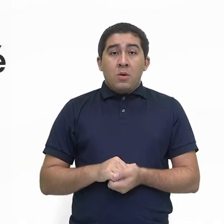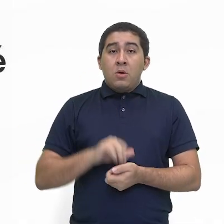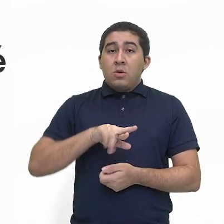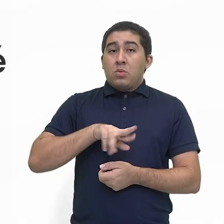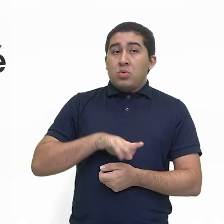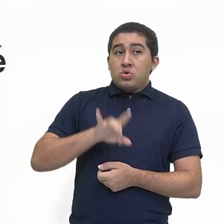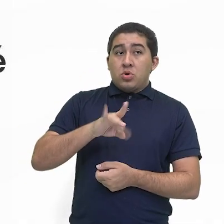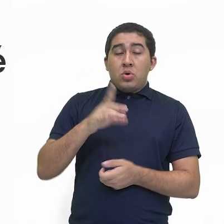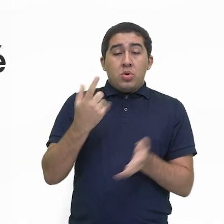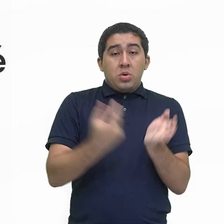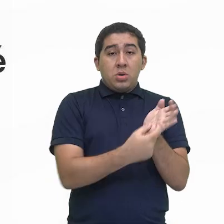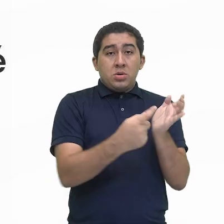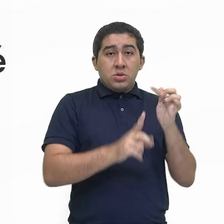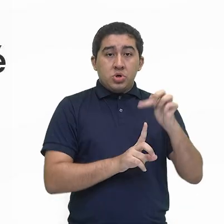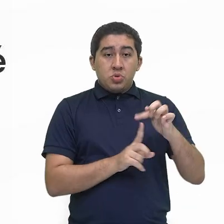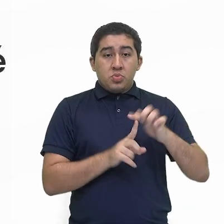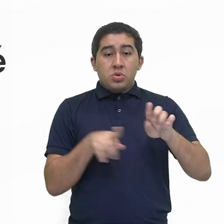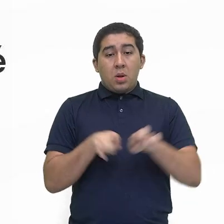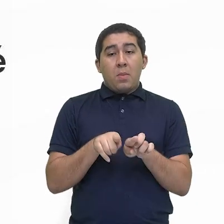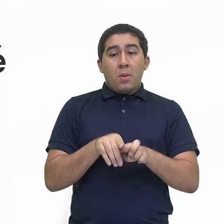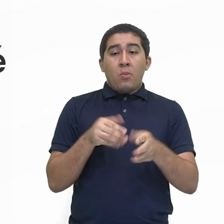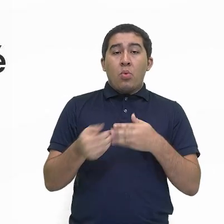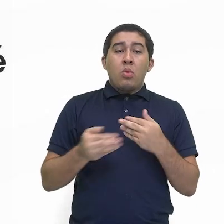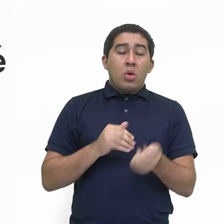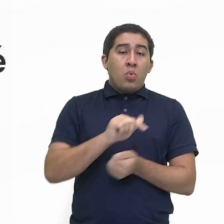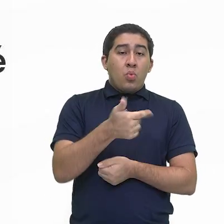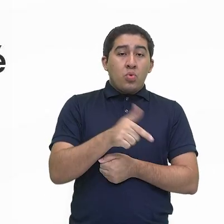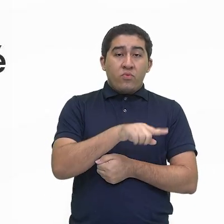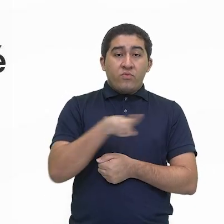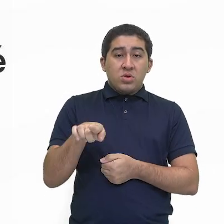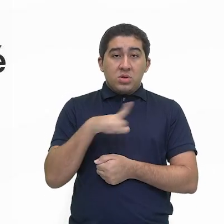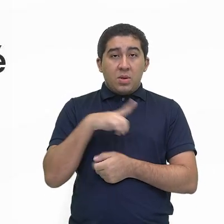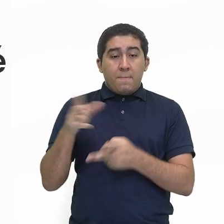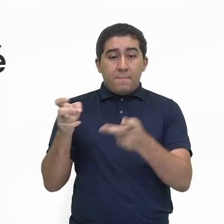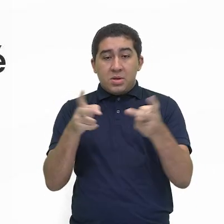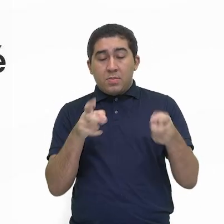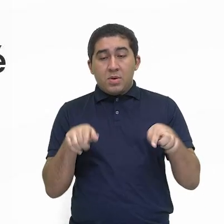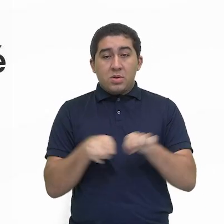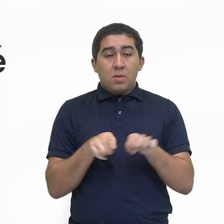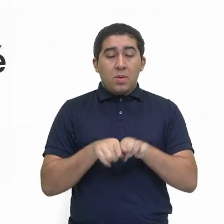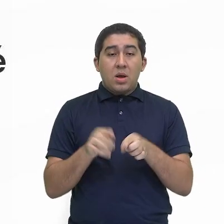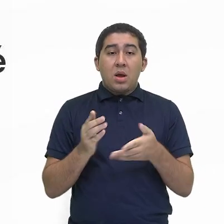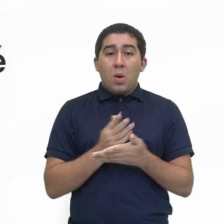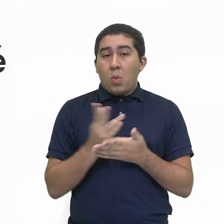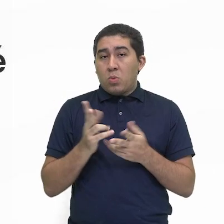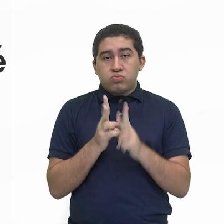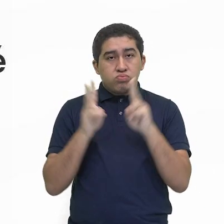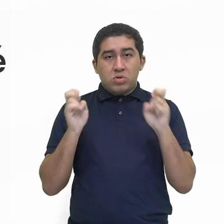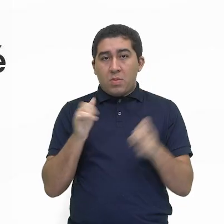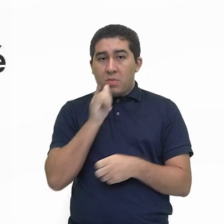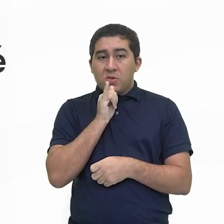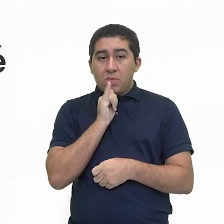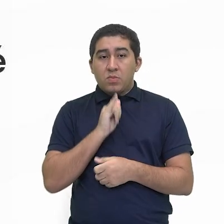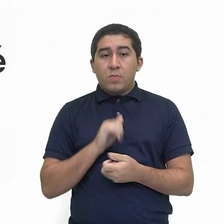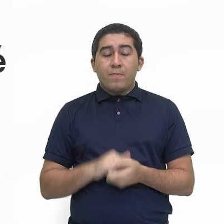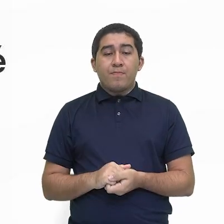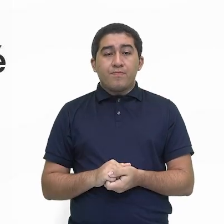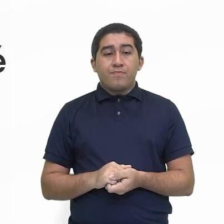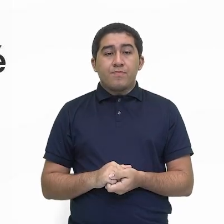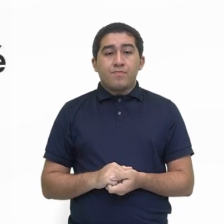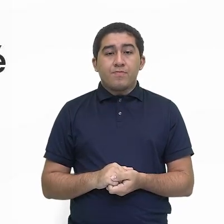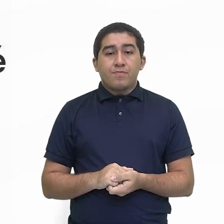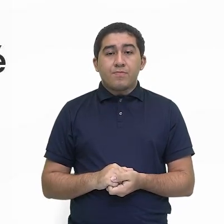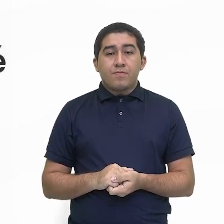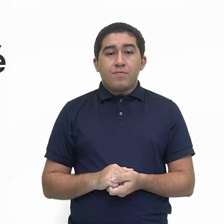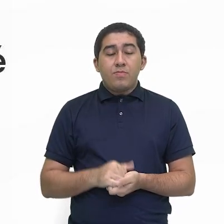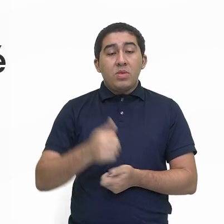pilha de Daniel, mas de qualquer outra pilha que você, né, for observar aí em algum exercício, por exemplo, né? Então, no caso,